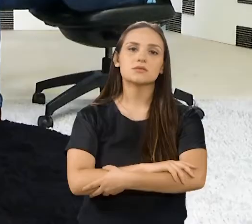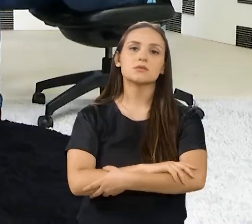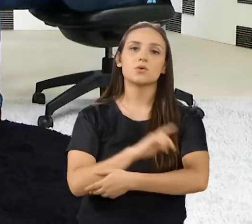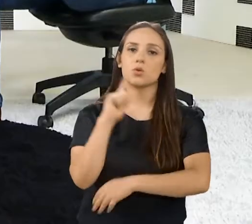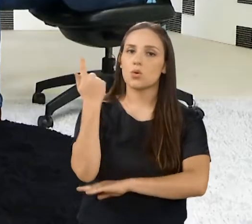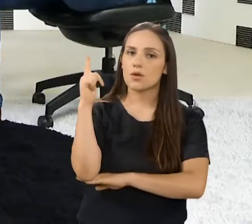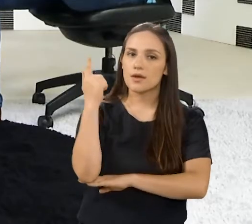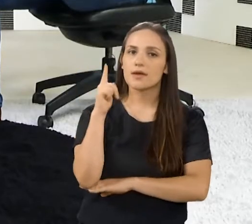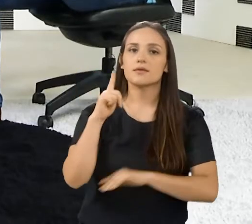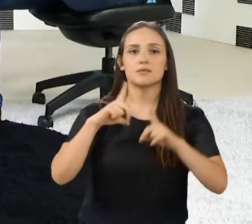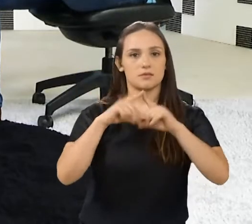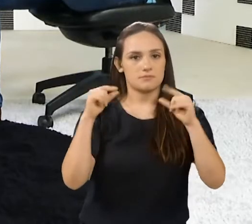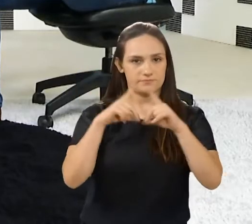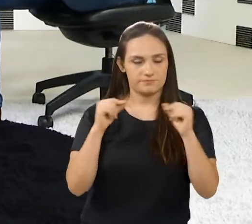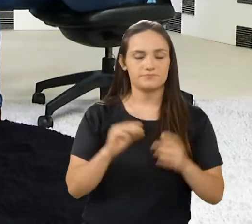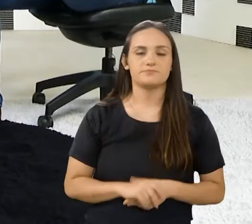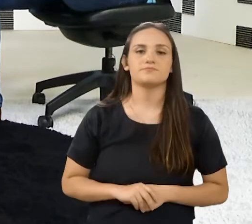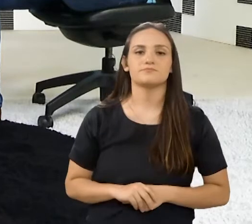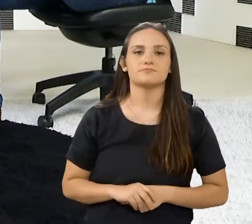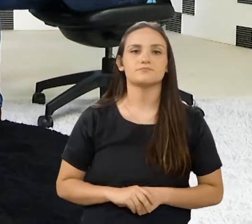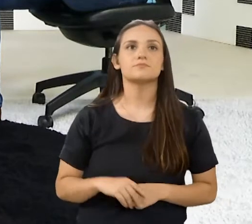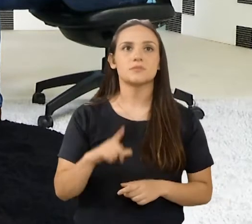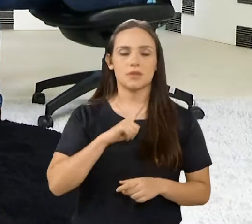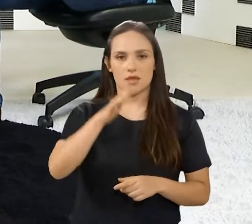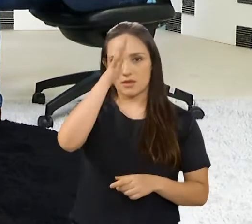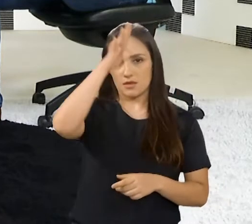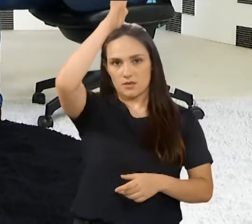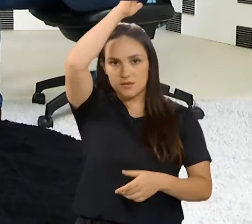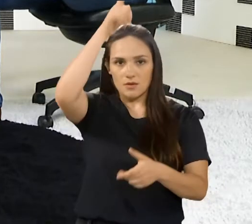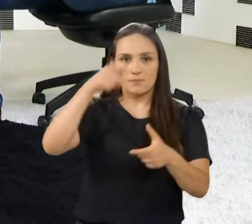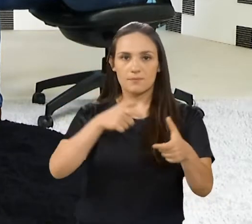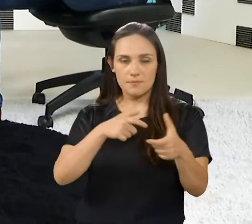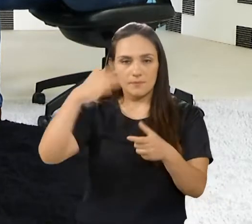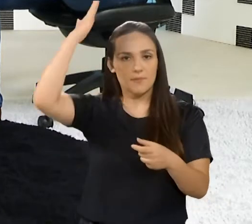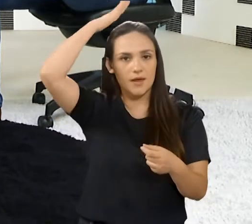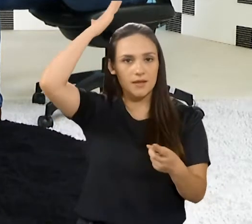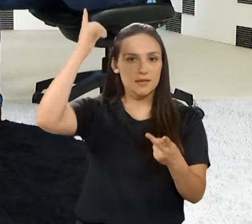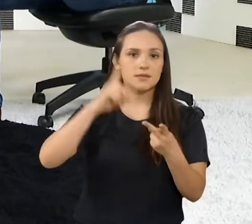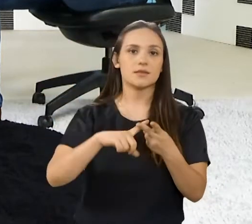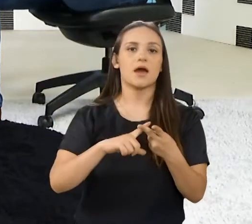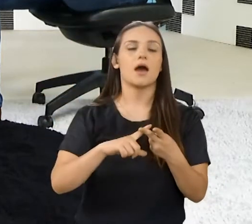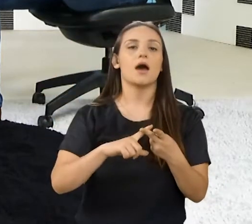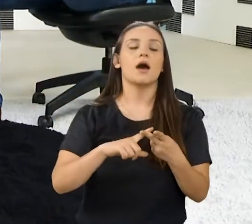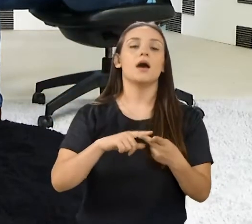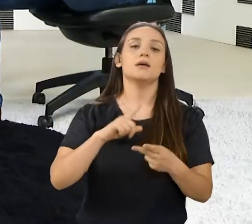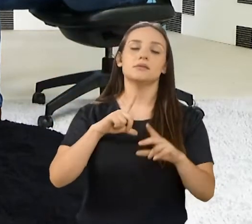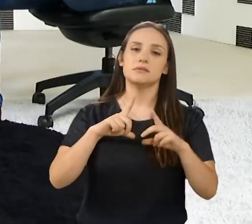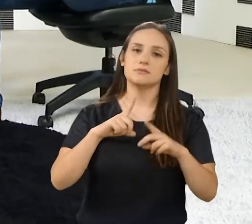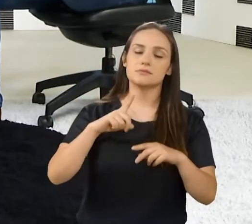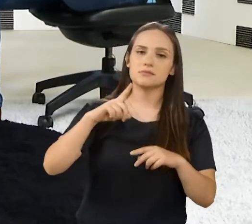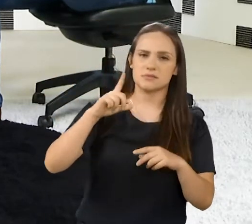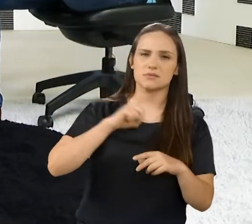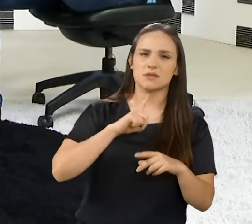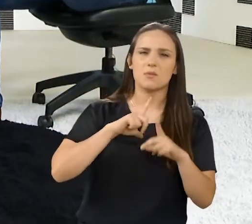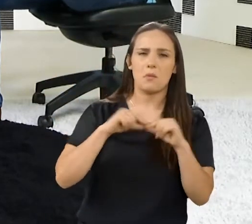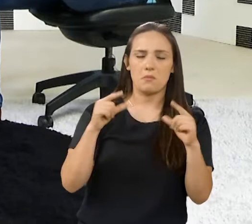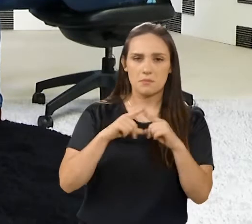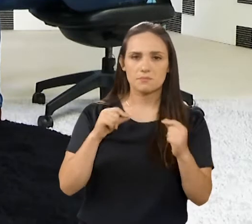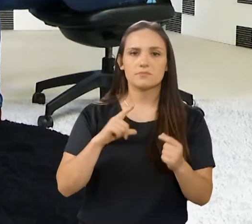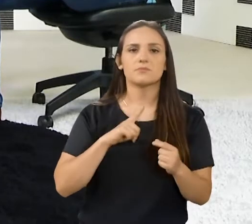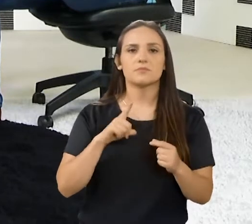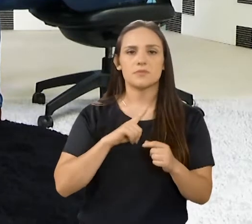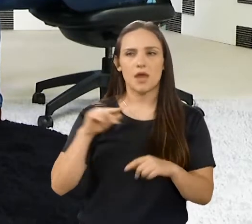ali bombeiros do Paraná, de São Paulo, do Distrito Federal e de Santa Catarina. Temos aviões do Mato Grosso,